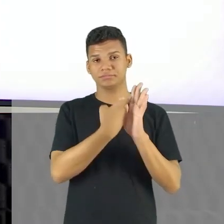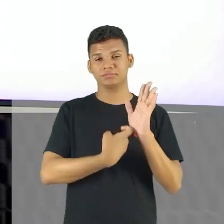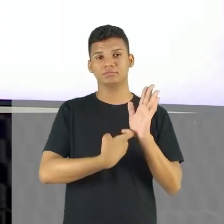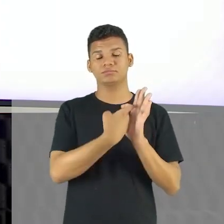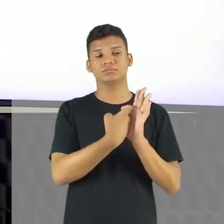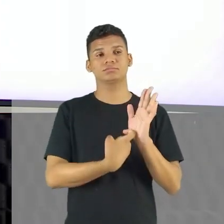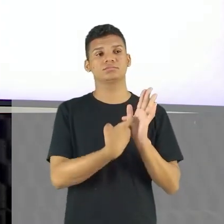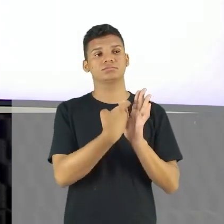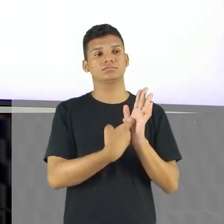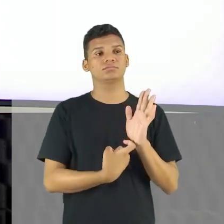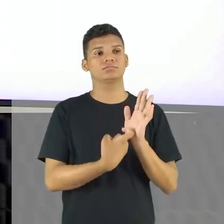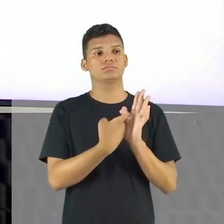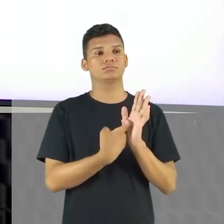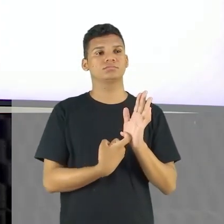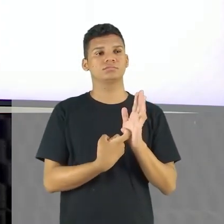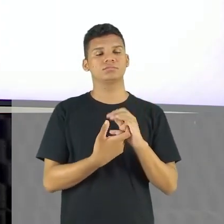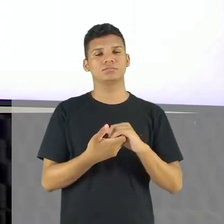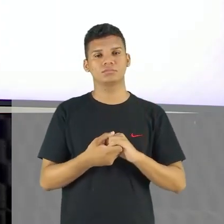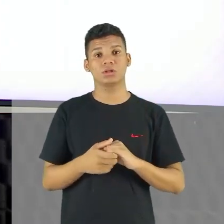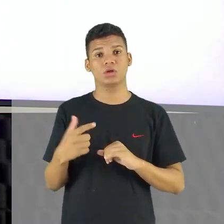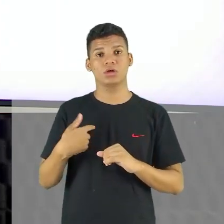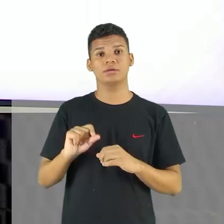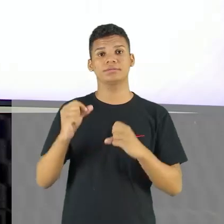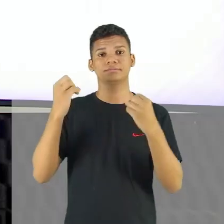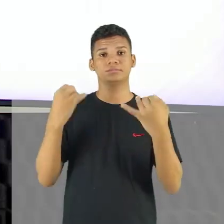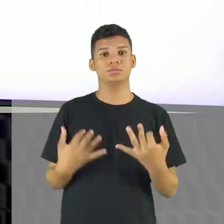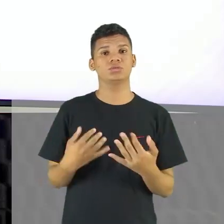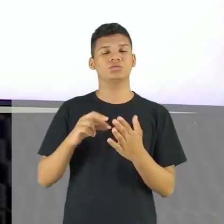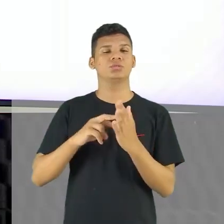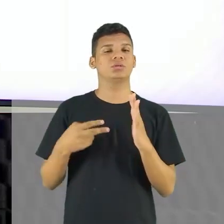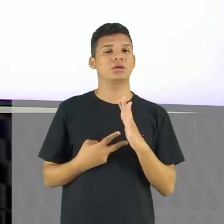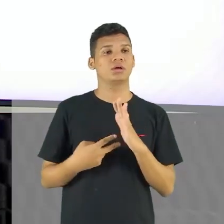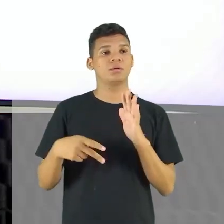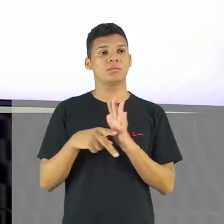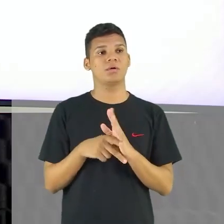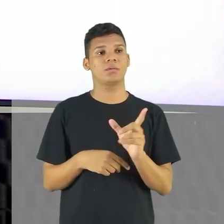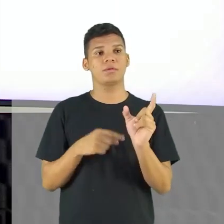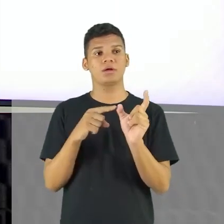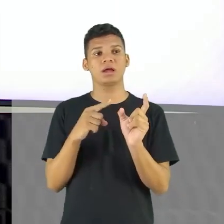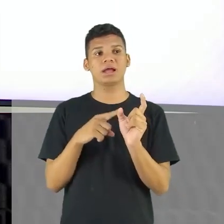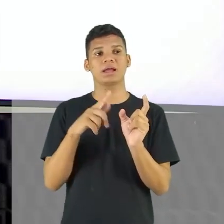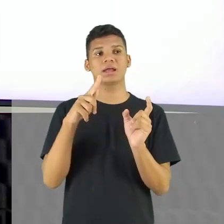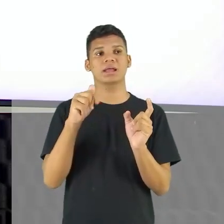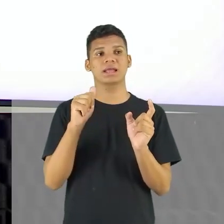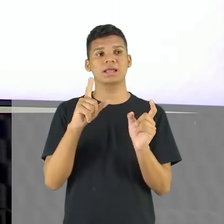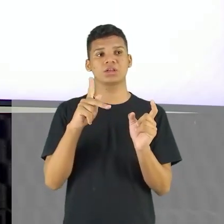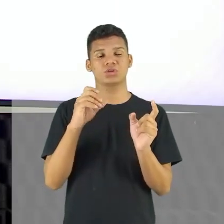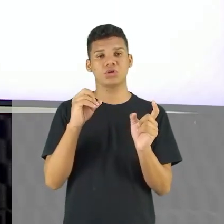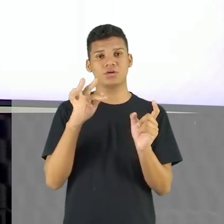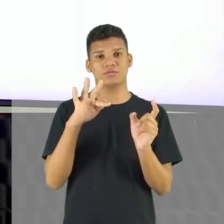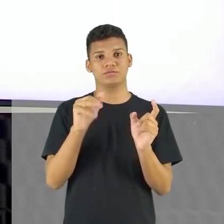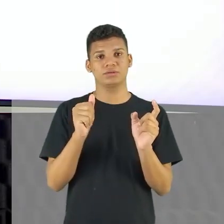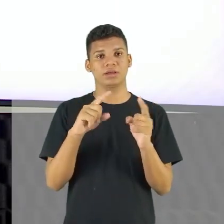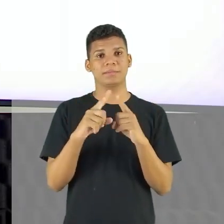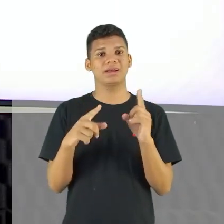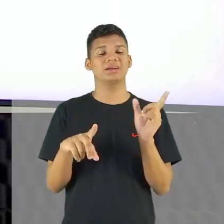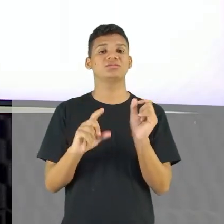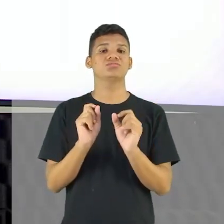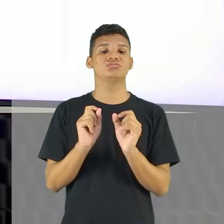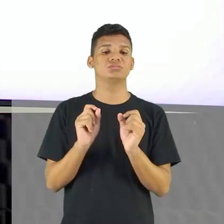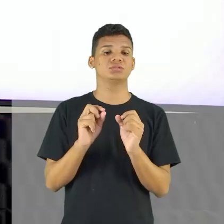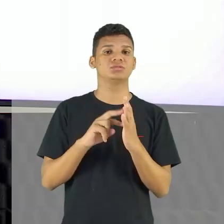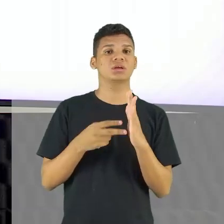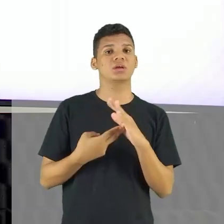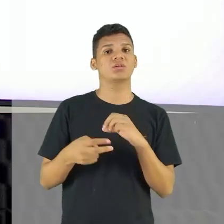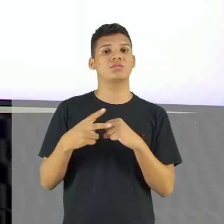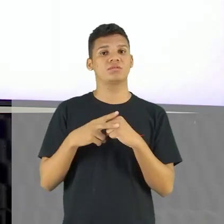entre verdade e galhofa. Eu até botei aqui essa palavra em negrito, eu deveria ter colocado quedais também, tá? É o verbo quedar.